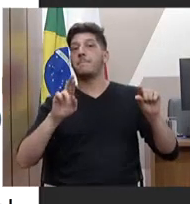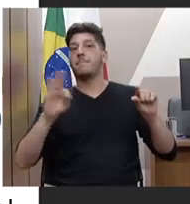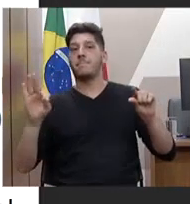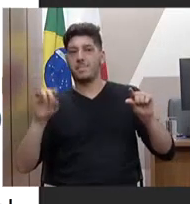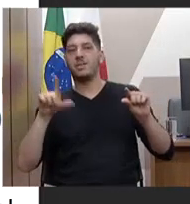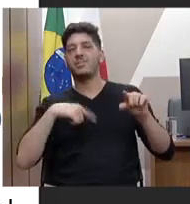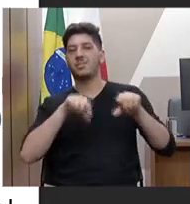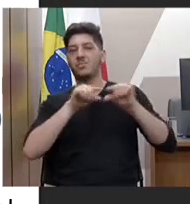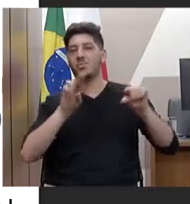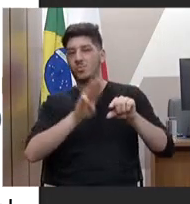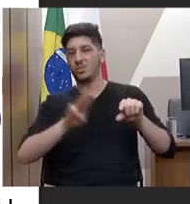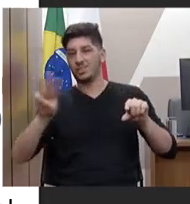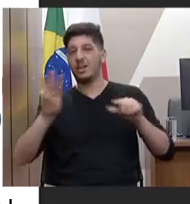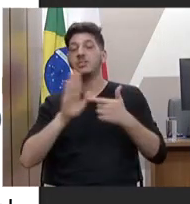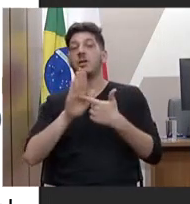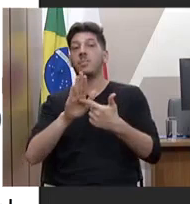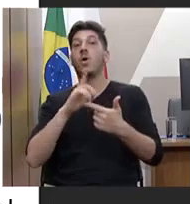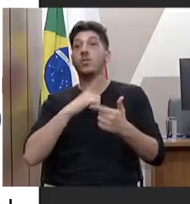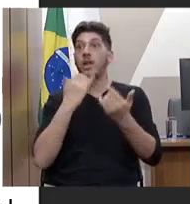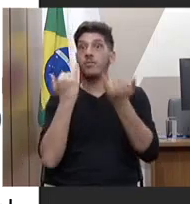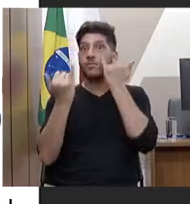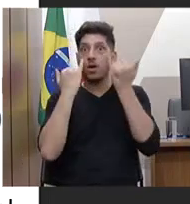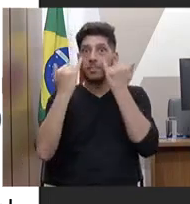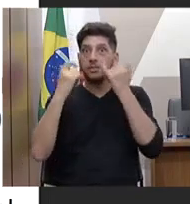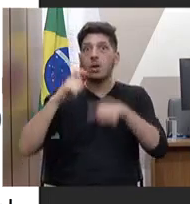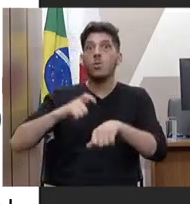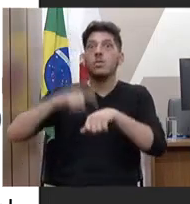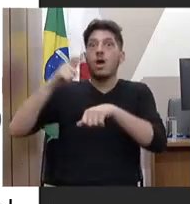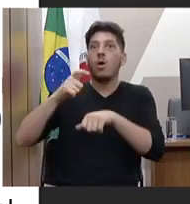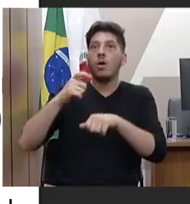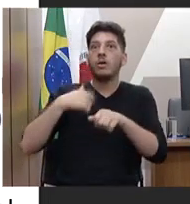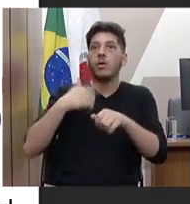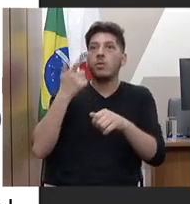que traz os dados em tempo real e